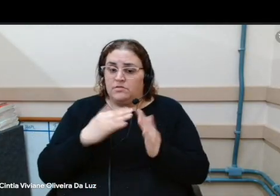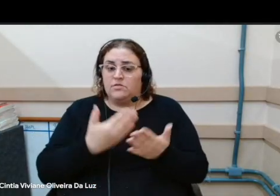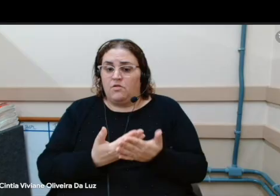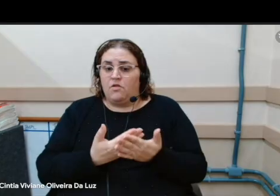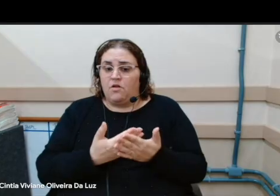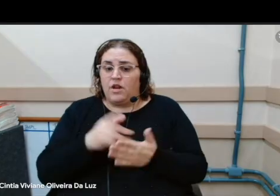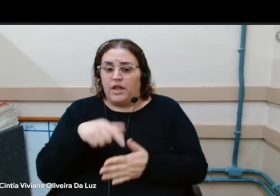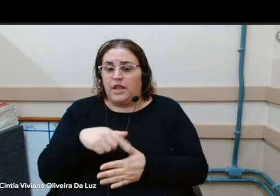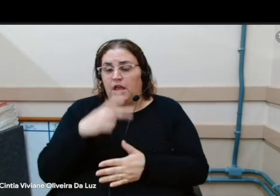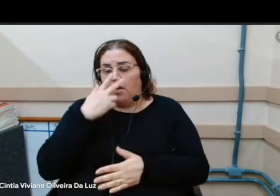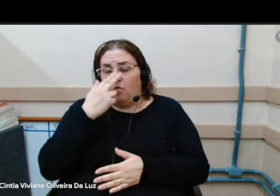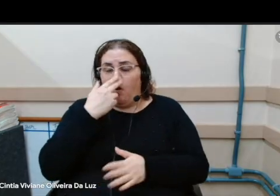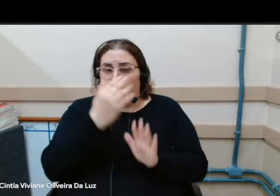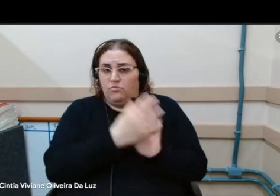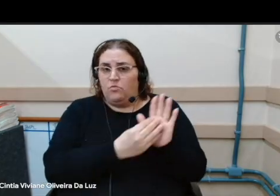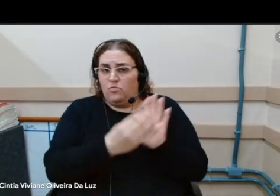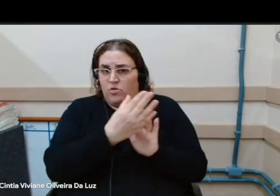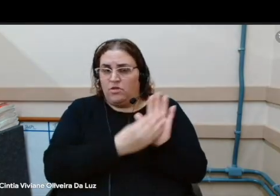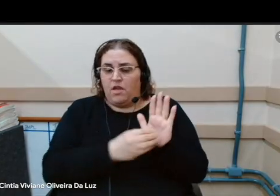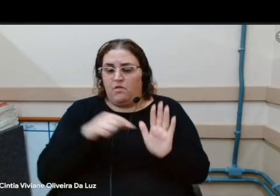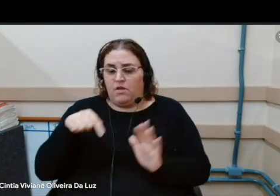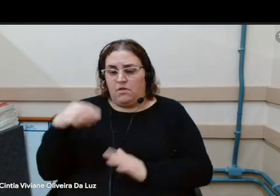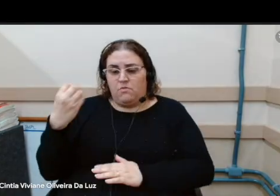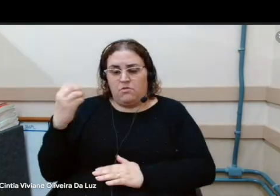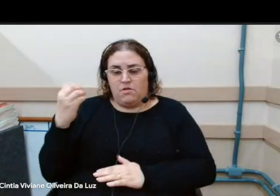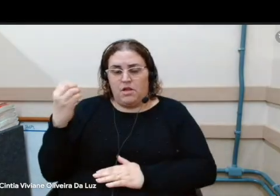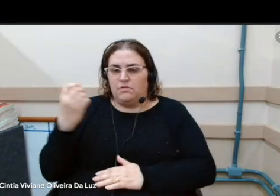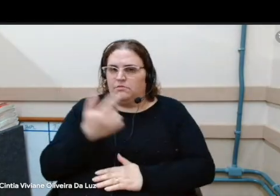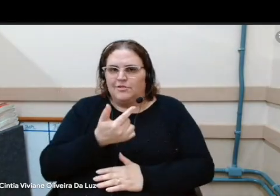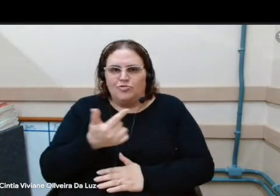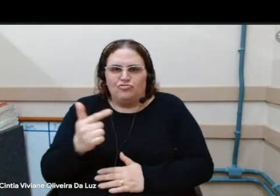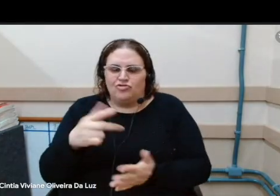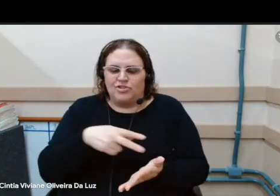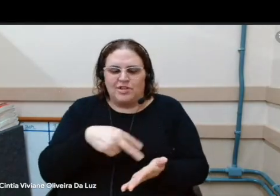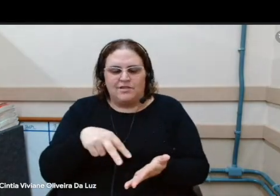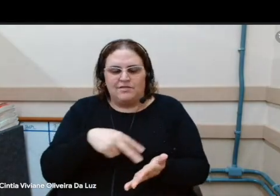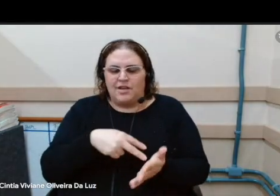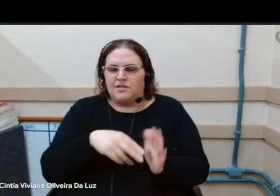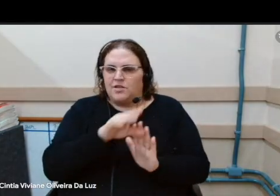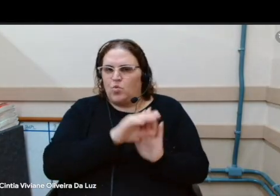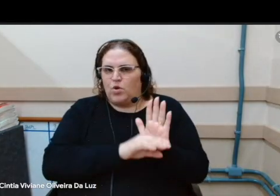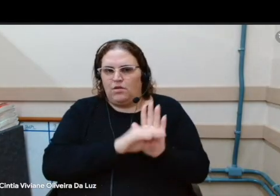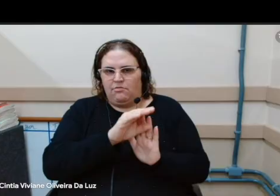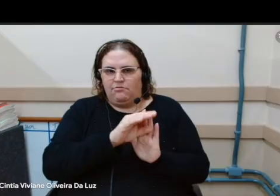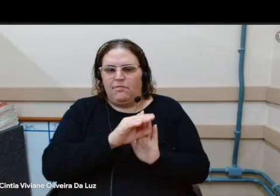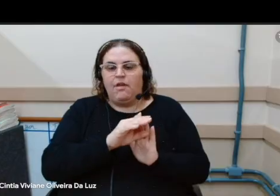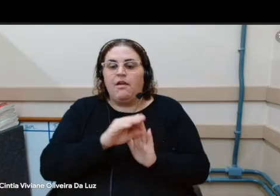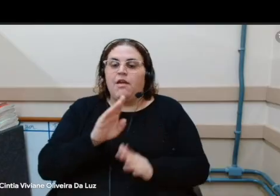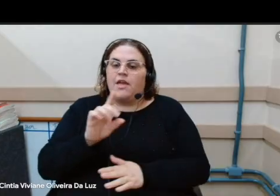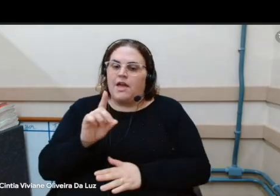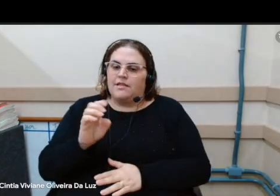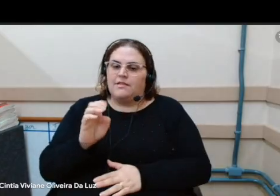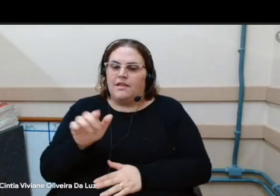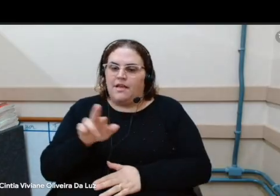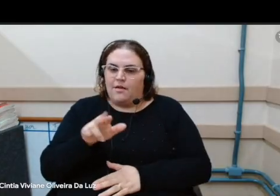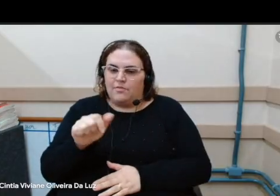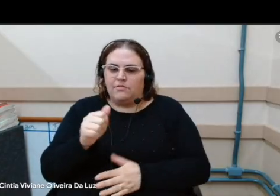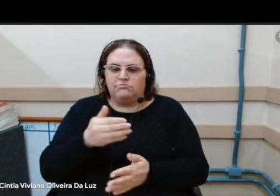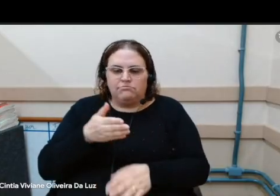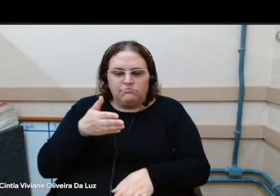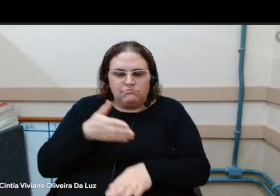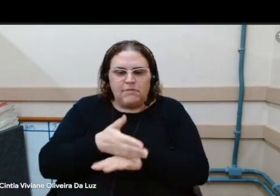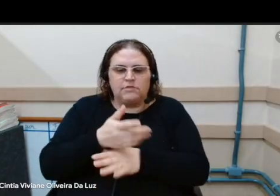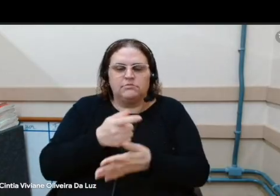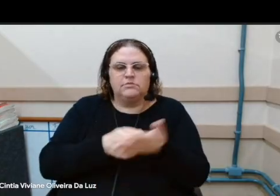modelo né não existia dança no currículo e a Débora passa no concurso começa a atuar eu acho que faz uns 5 ou